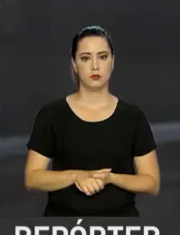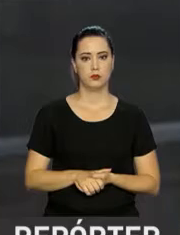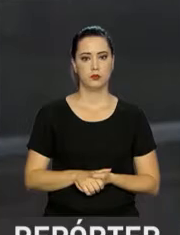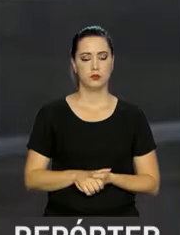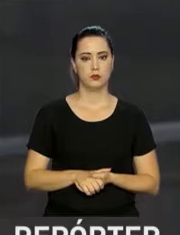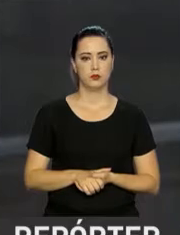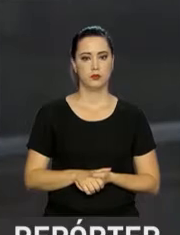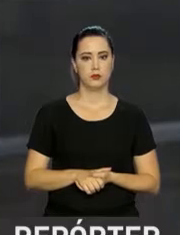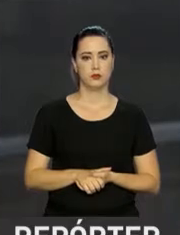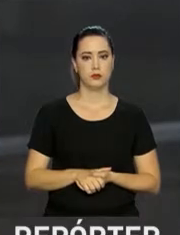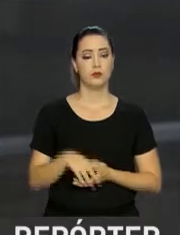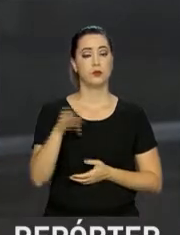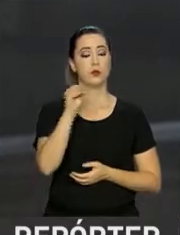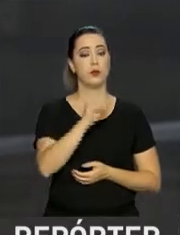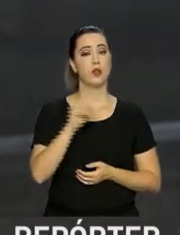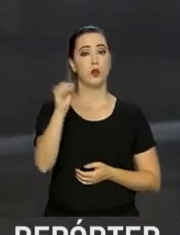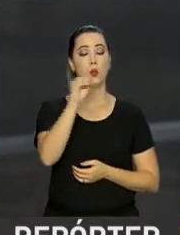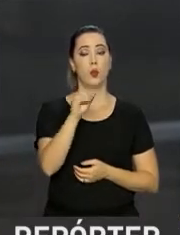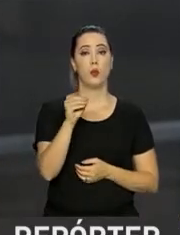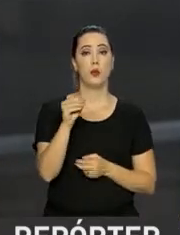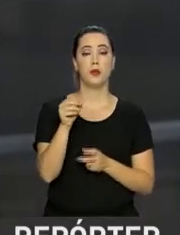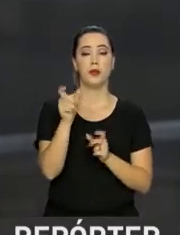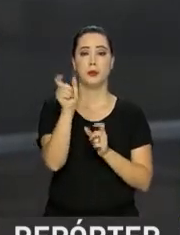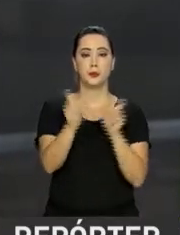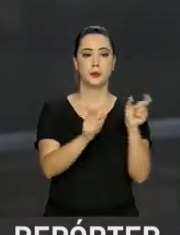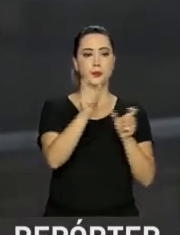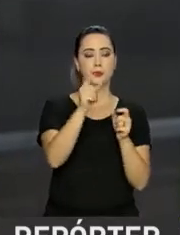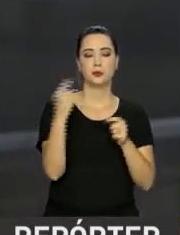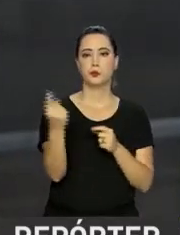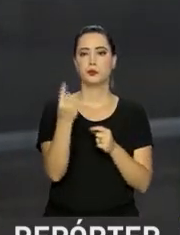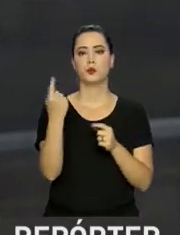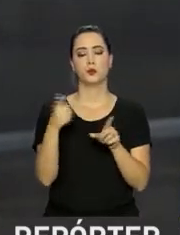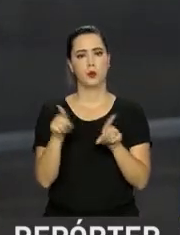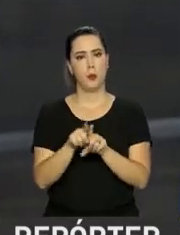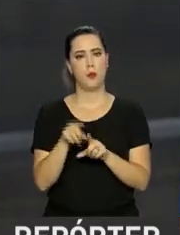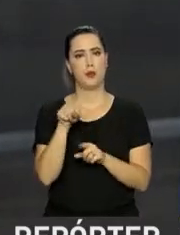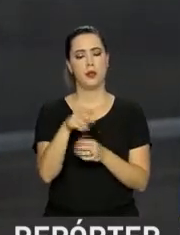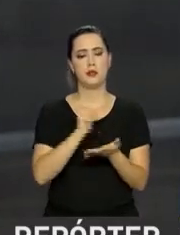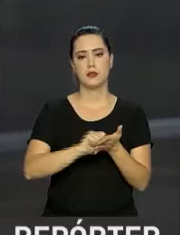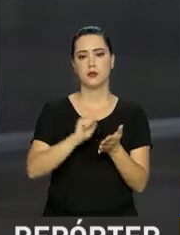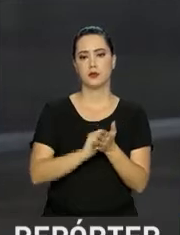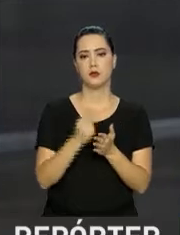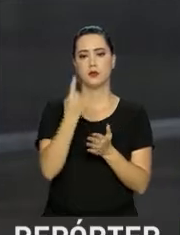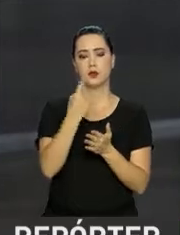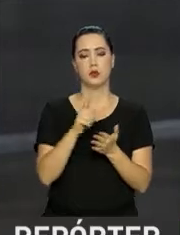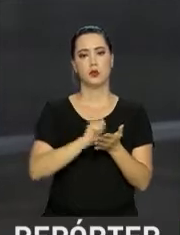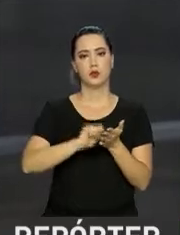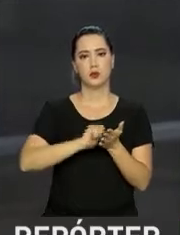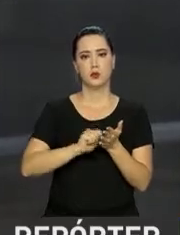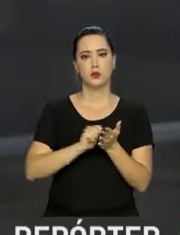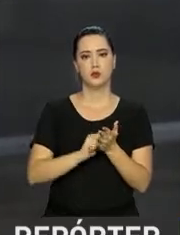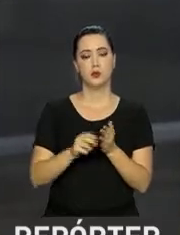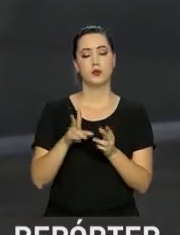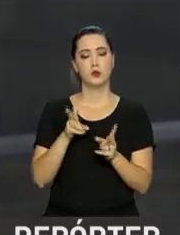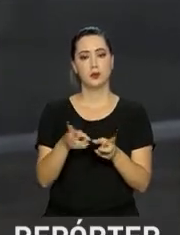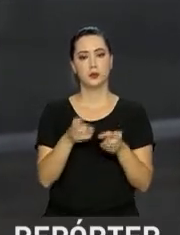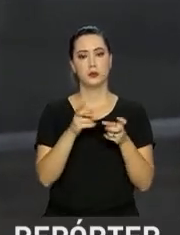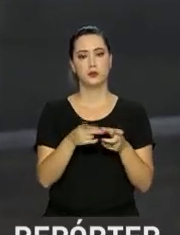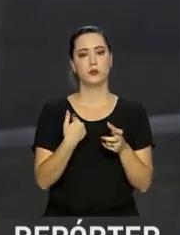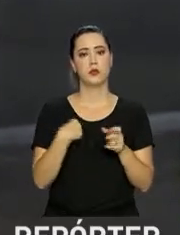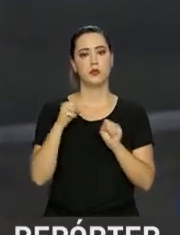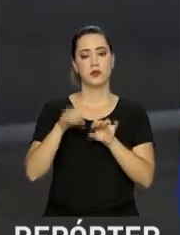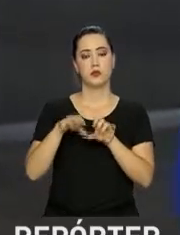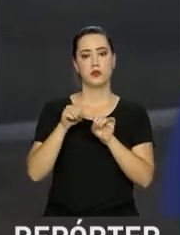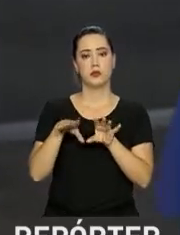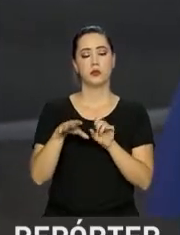o atendimento personalizado veio com a assinatura de um documento que prevê a produção de material educativo quem vai nos dar mais